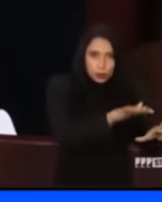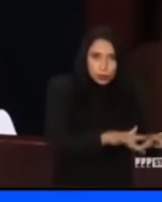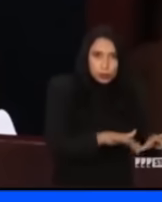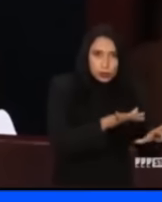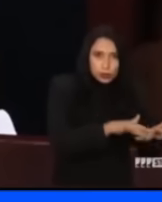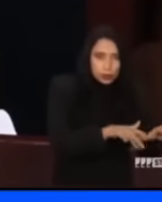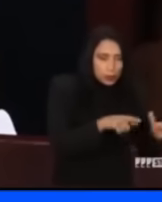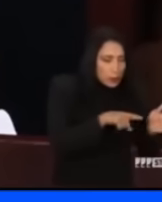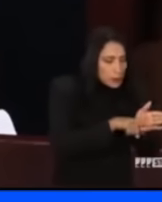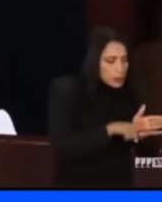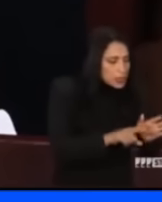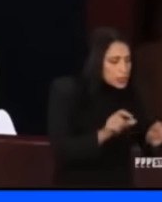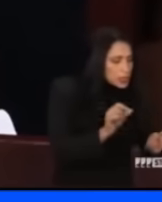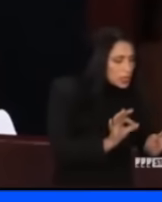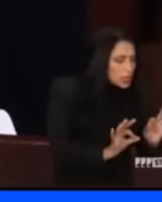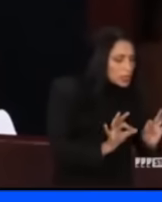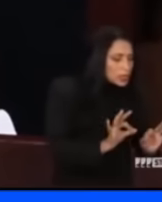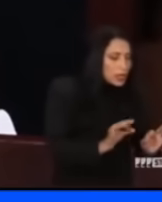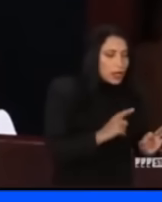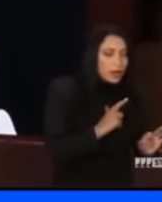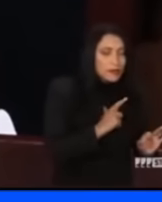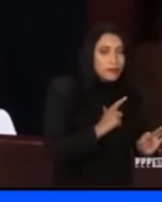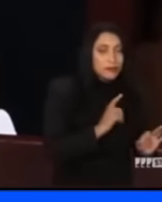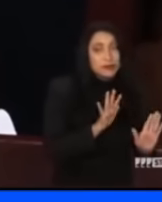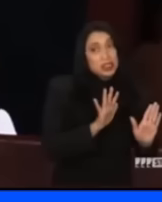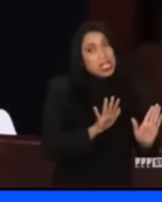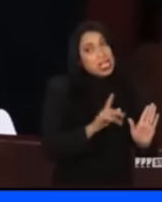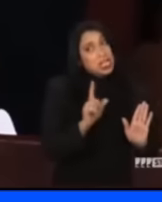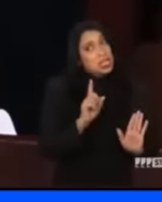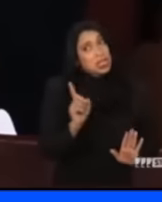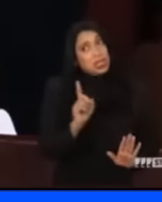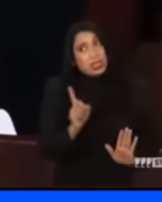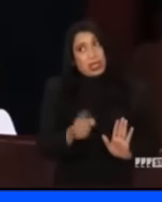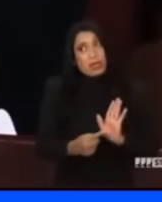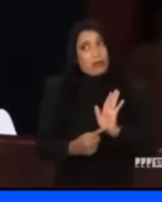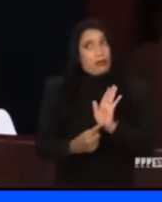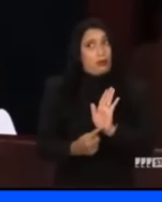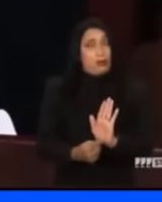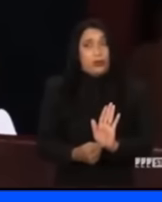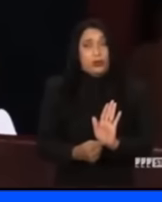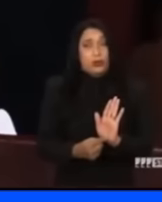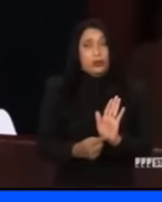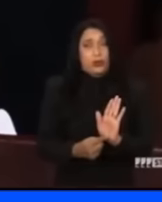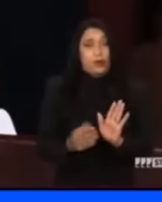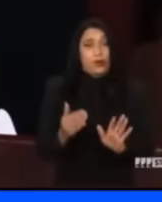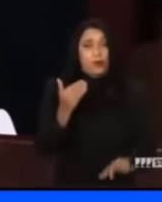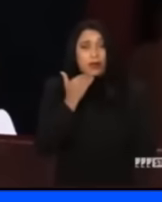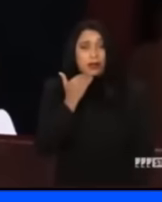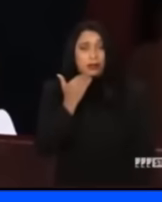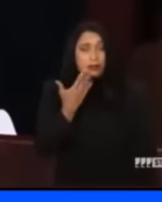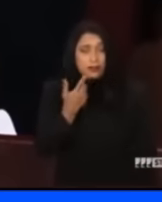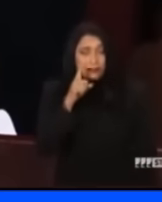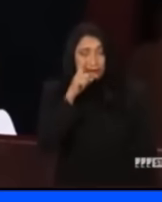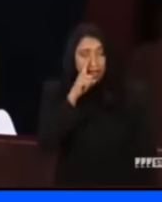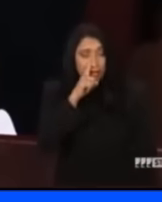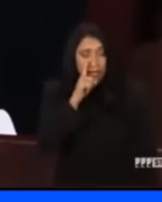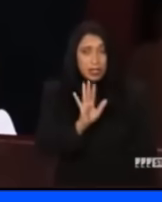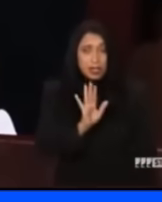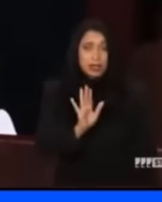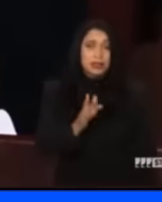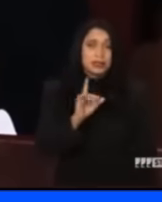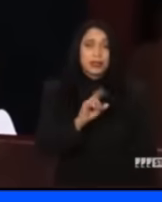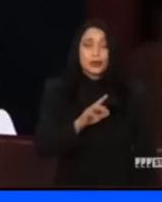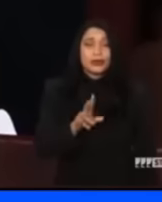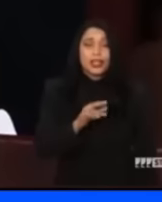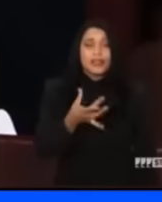votação, embora não tenha apontado, também não exclui a possibilidade de existência de